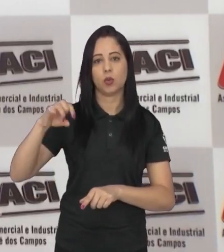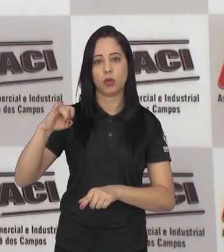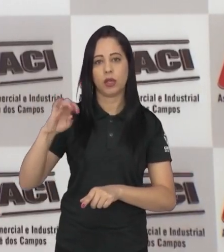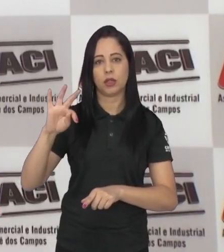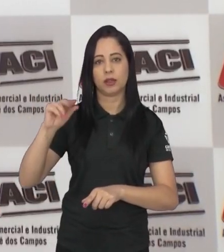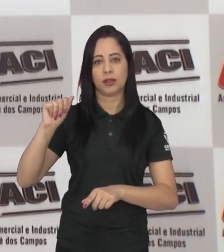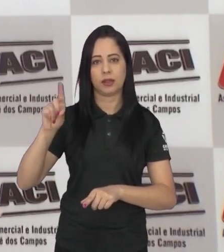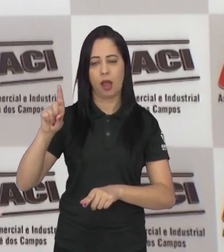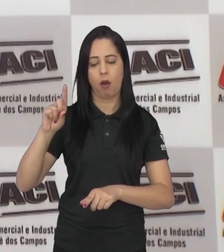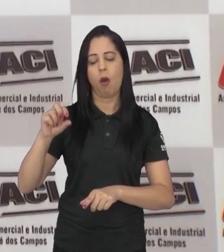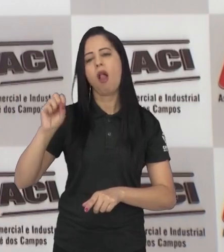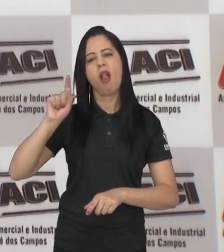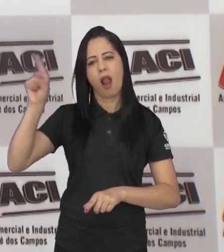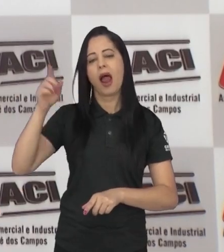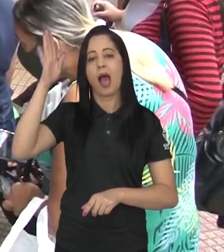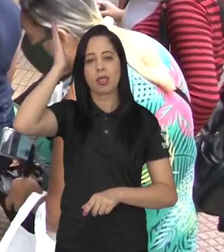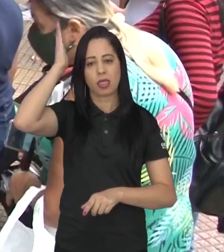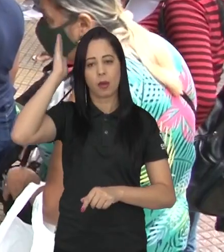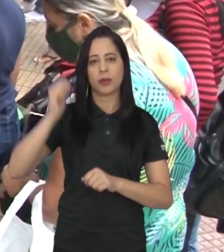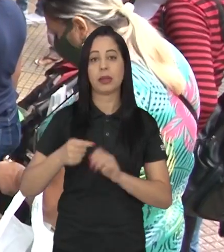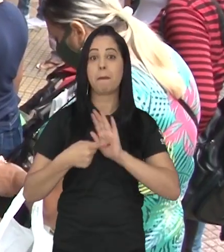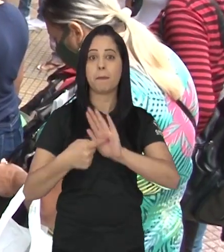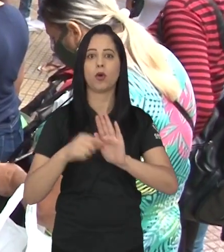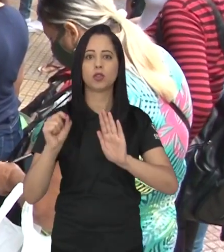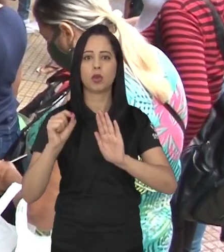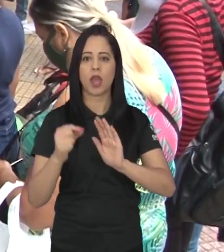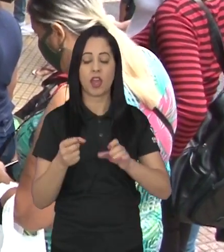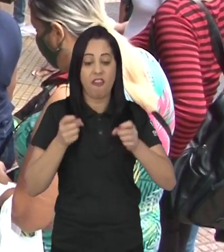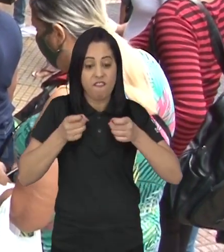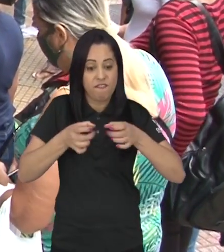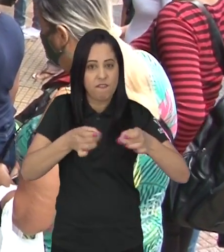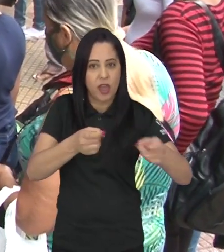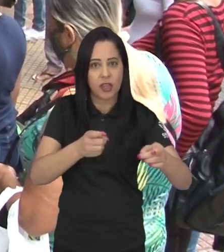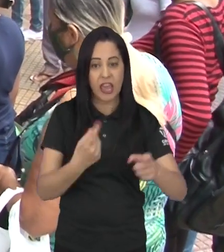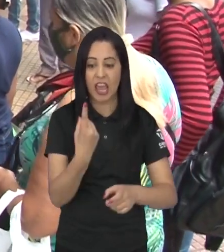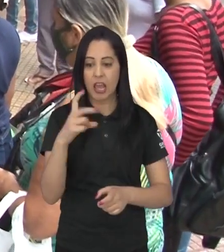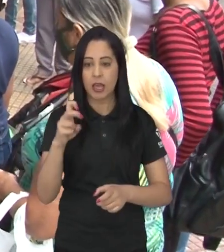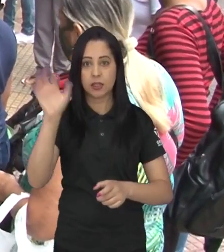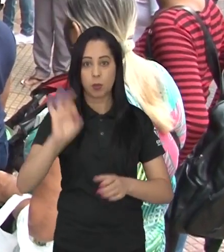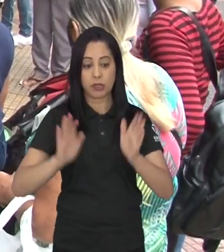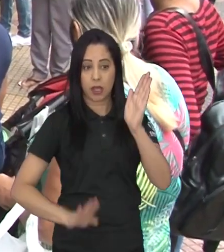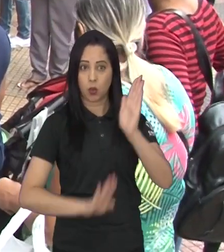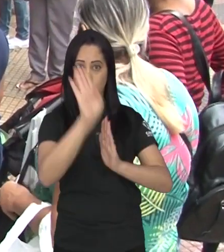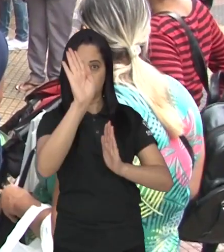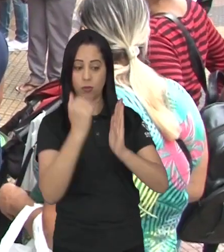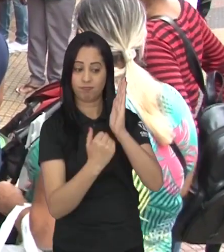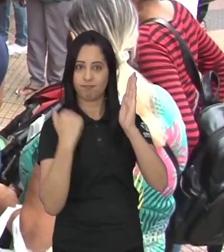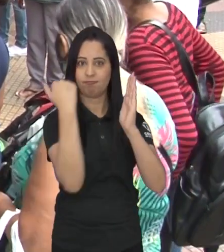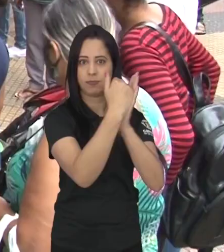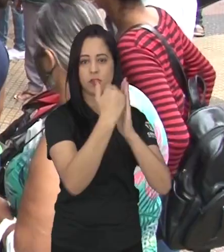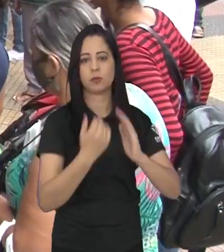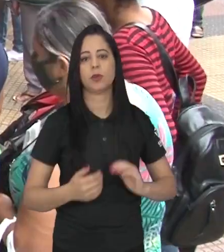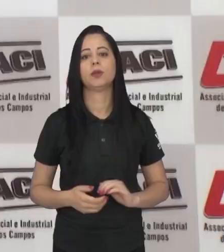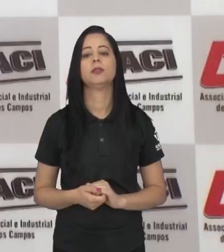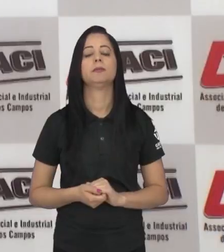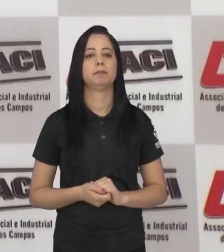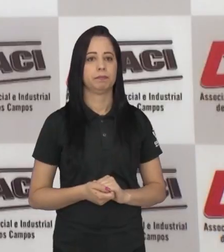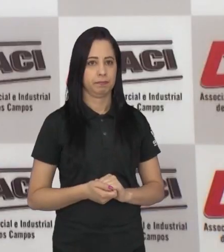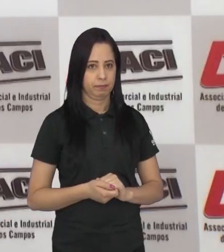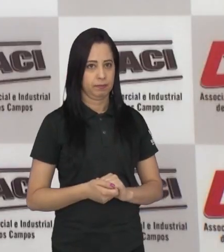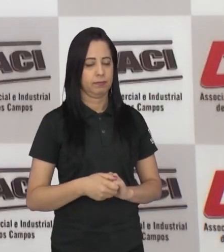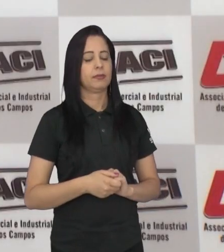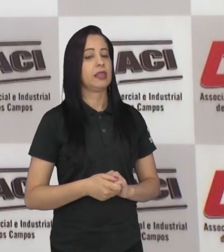a Universidade de Taubaté, que aponta o crescimento das vendas em 15% durante o final do ano.